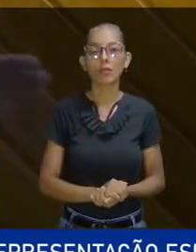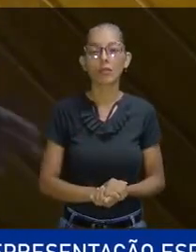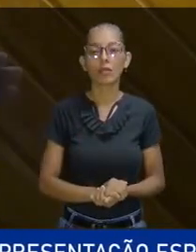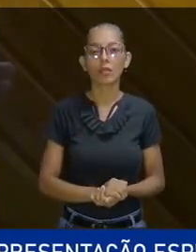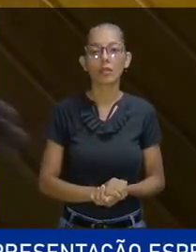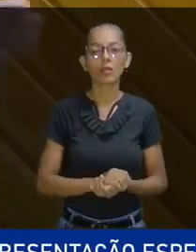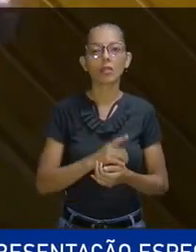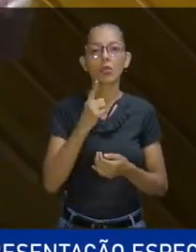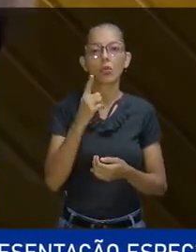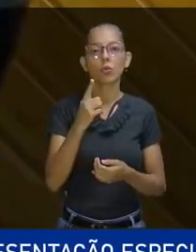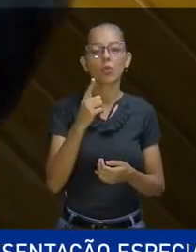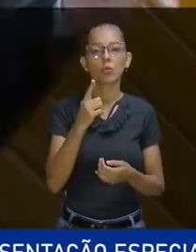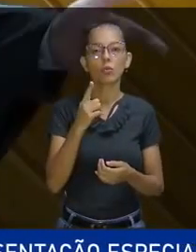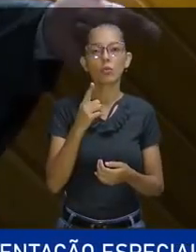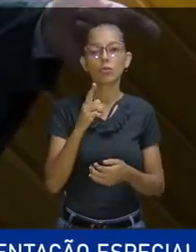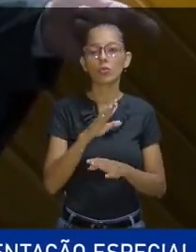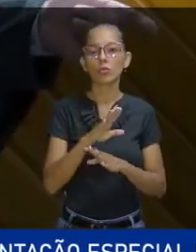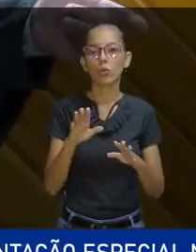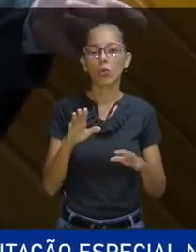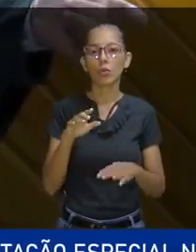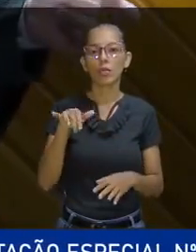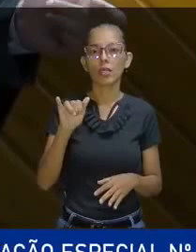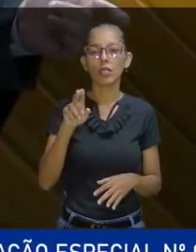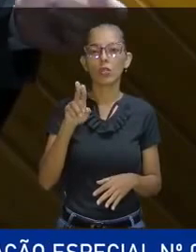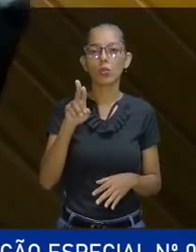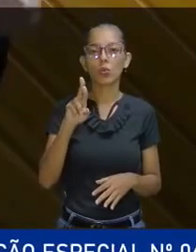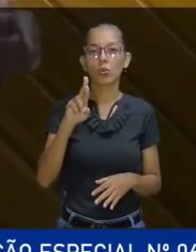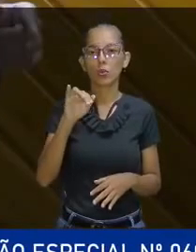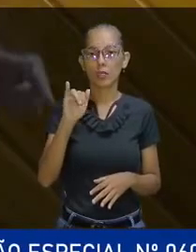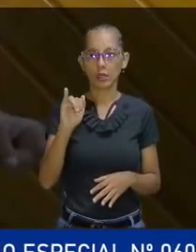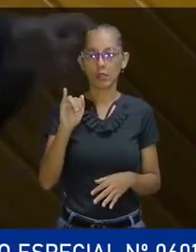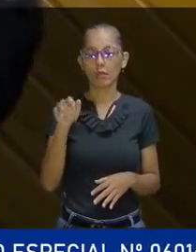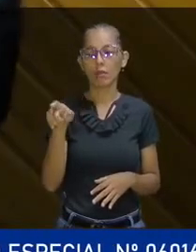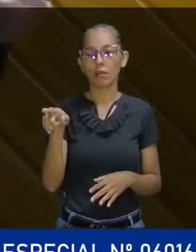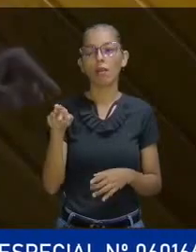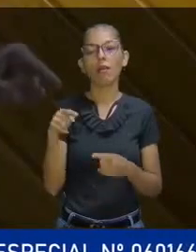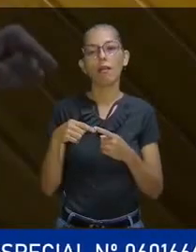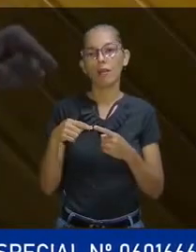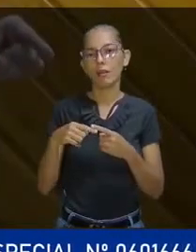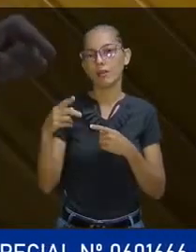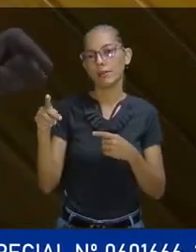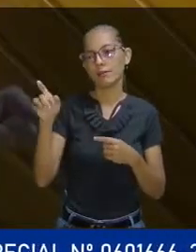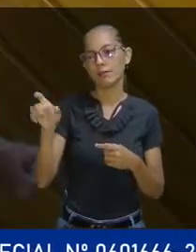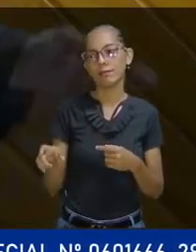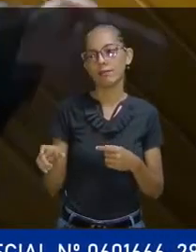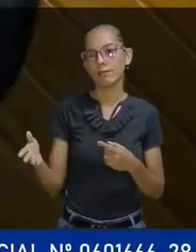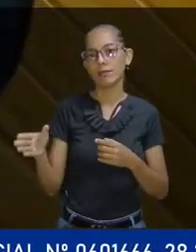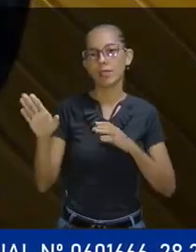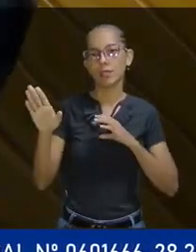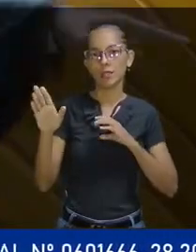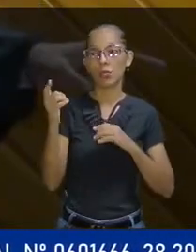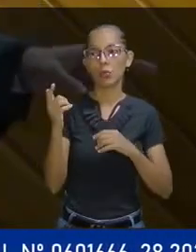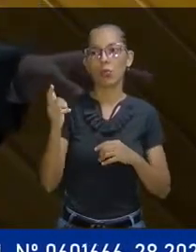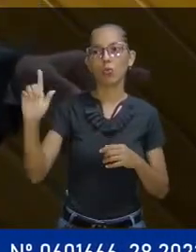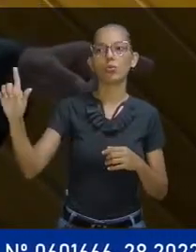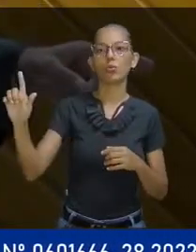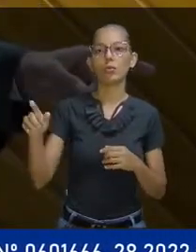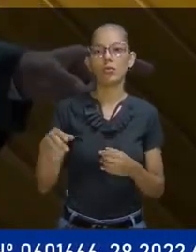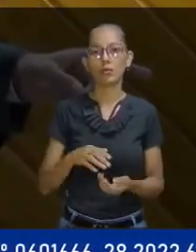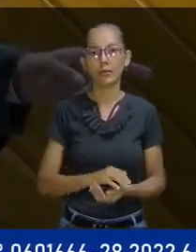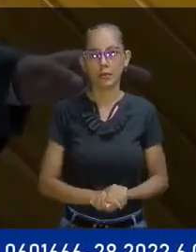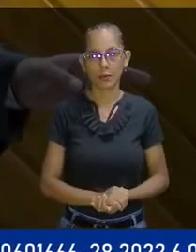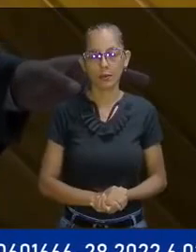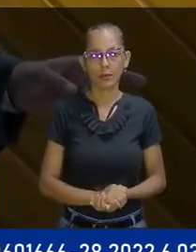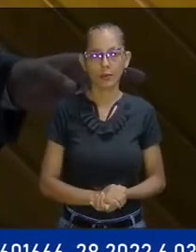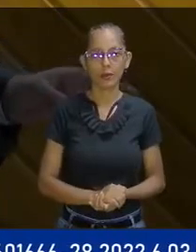apontam para um candidato, que é o Yuri Alessi. Não há quase referência, somente residual, a